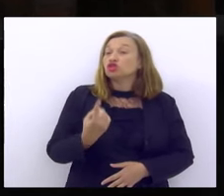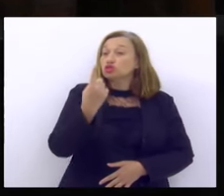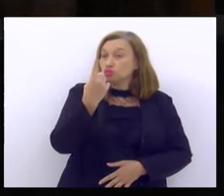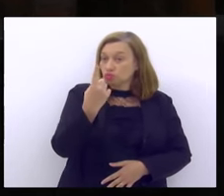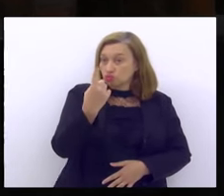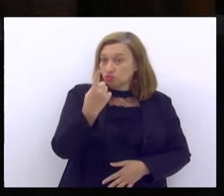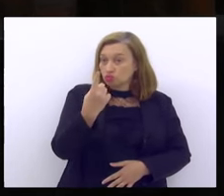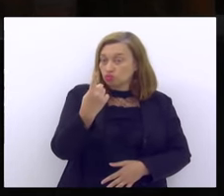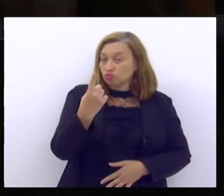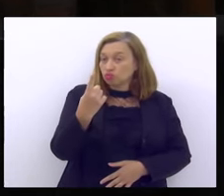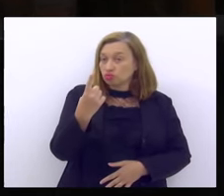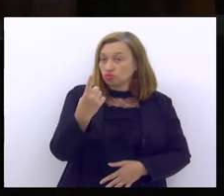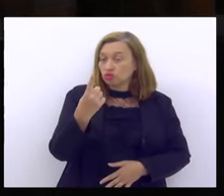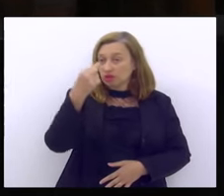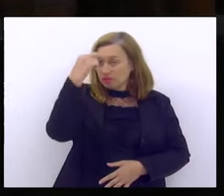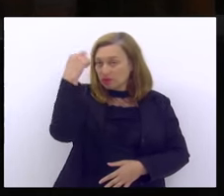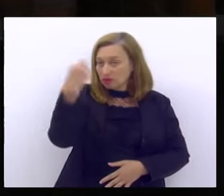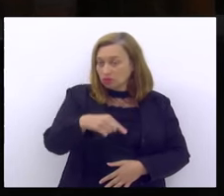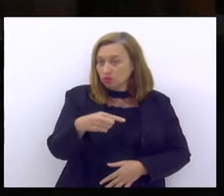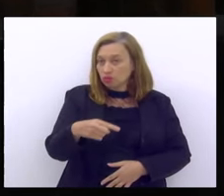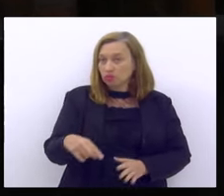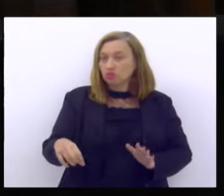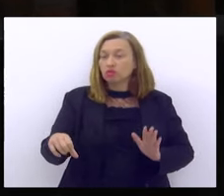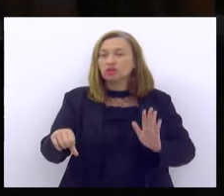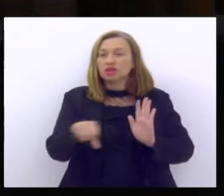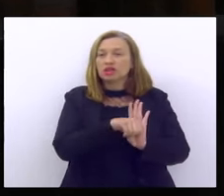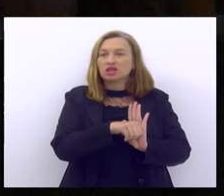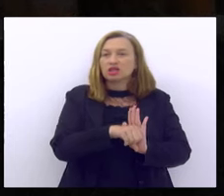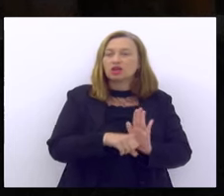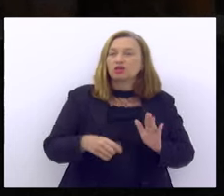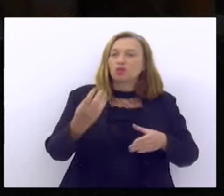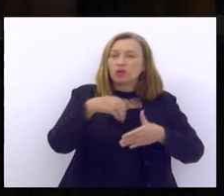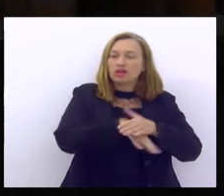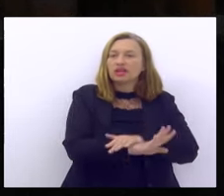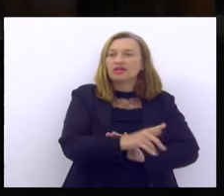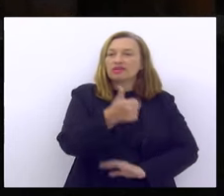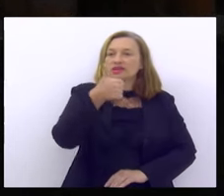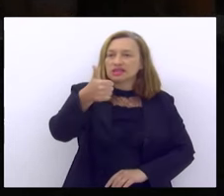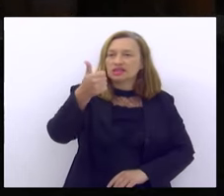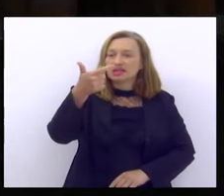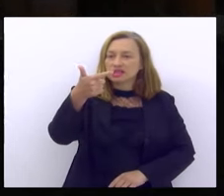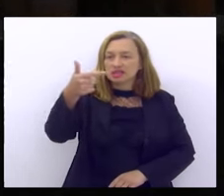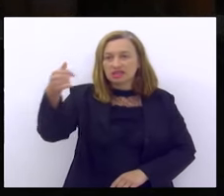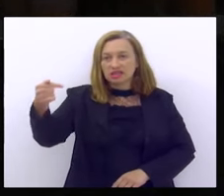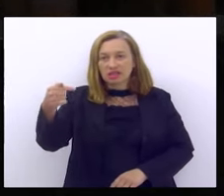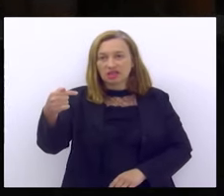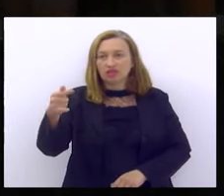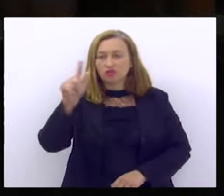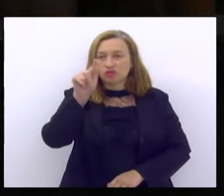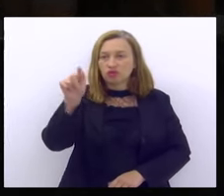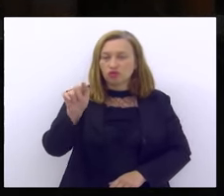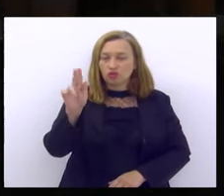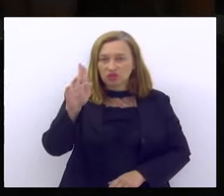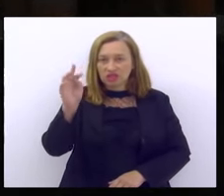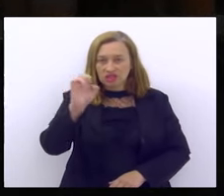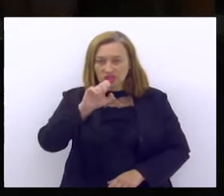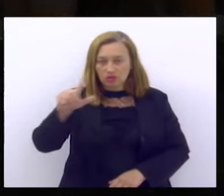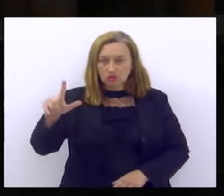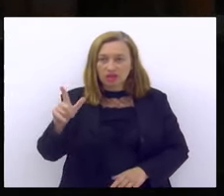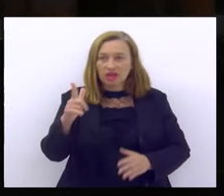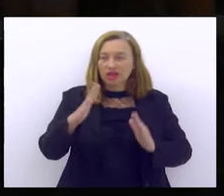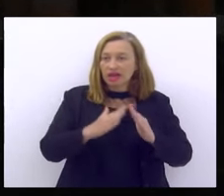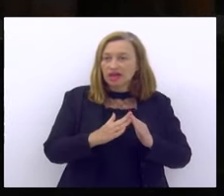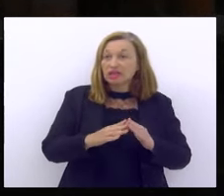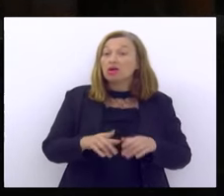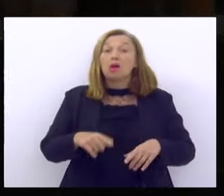como executores do crime, guardava 117 fuzis em casa. Agora, ora, por que que na Barra